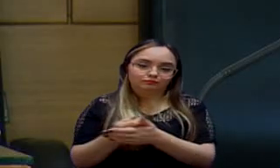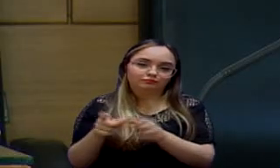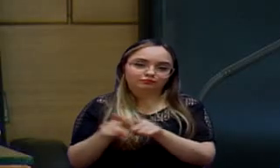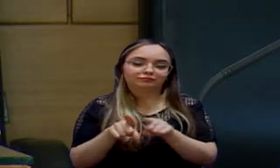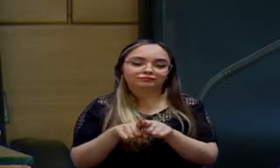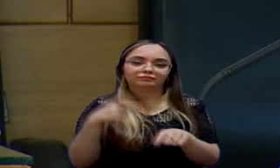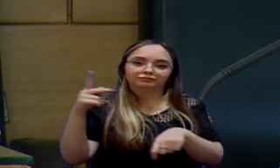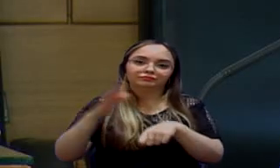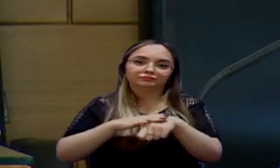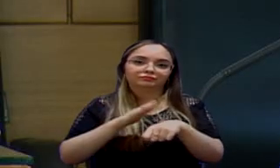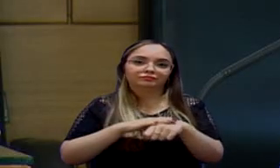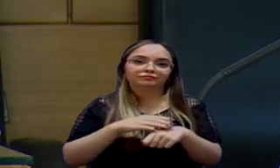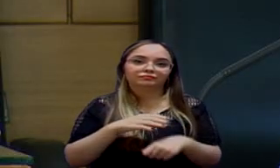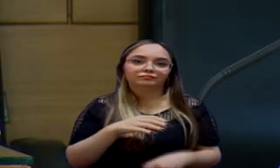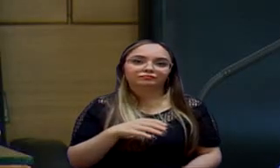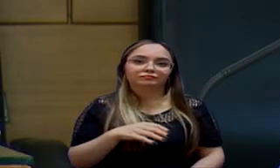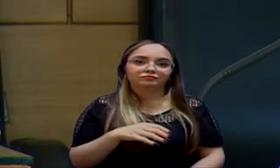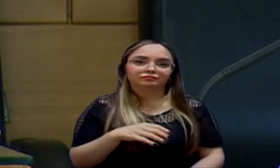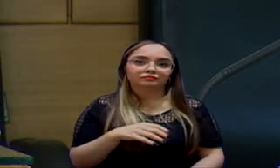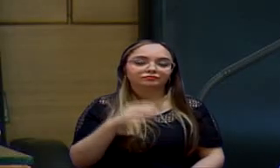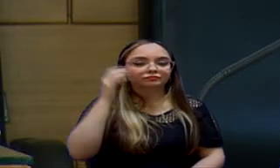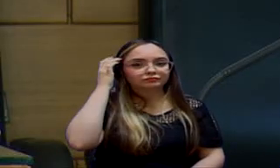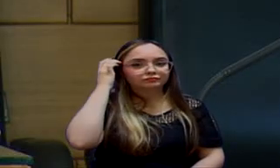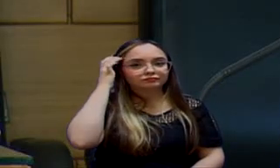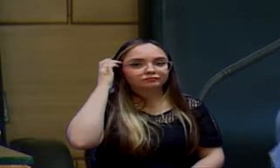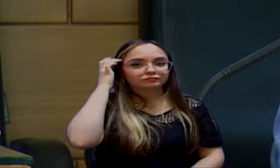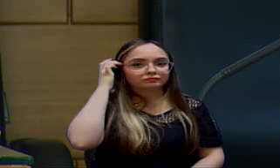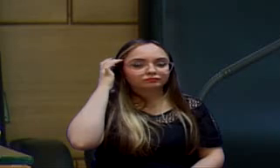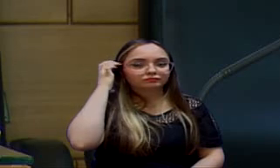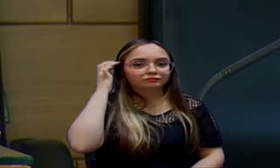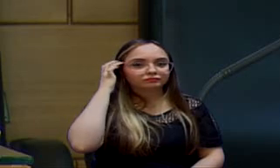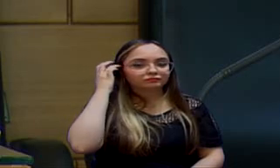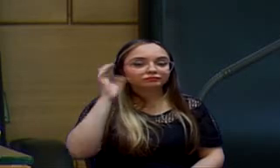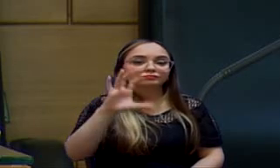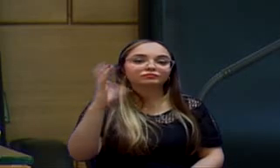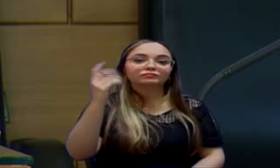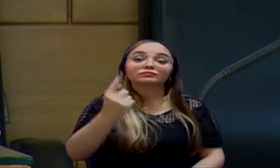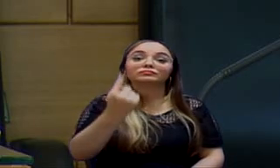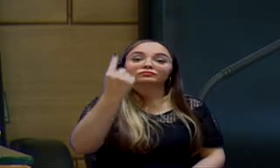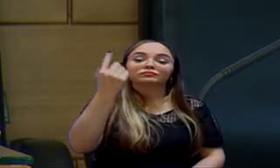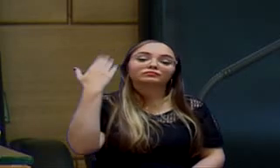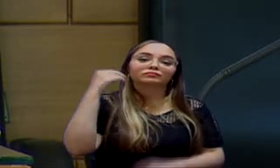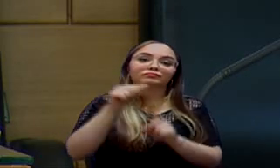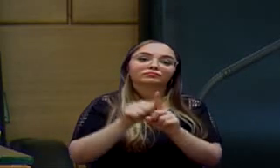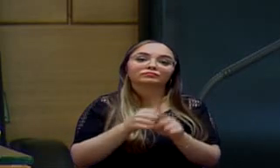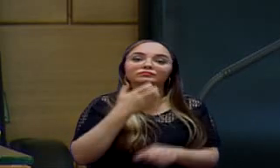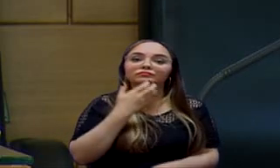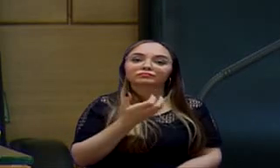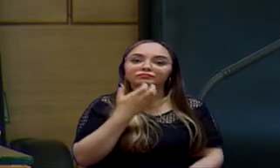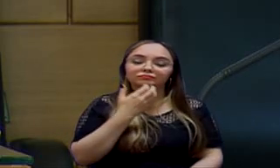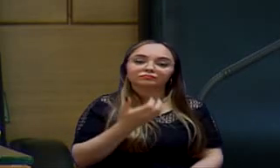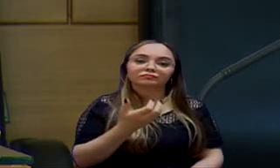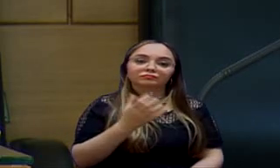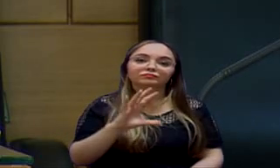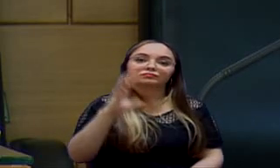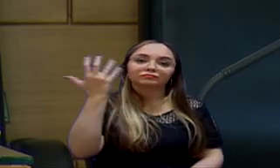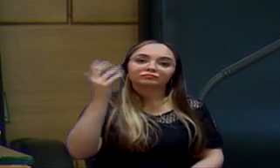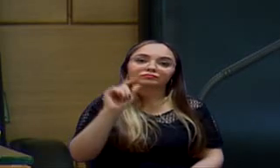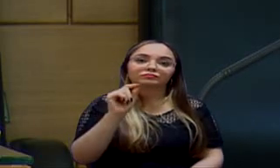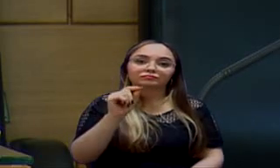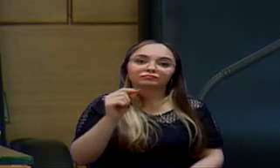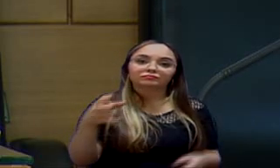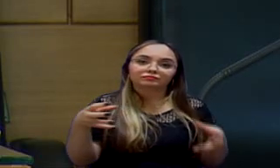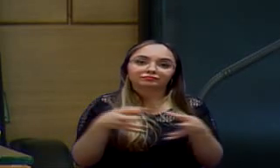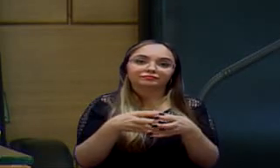é o único Edgar que teve lá em dezembro que aí houve uma